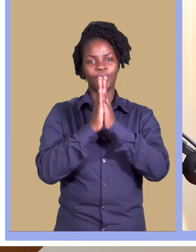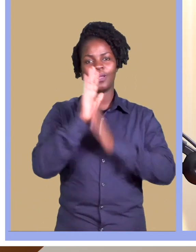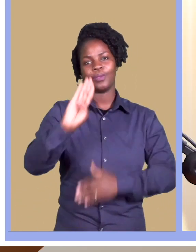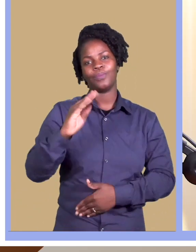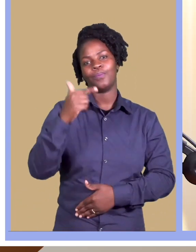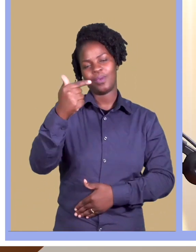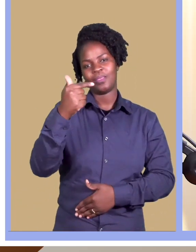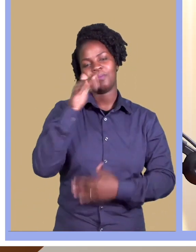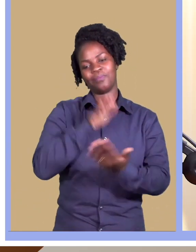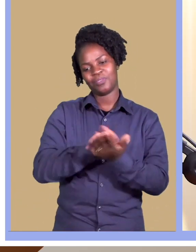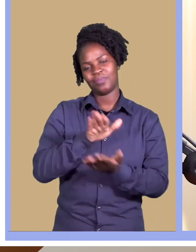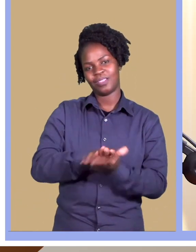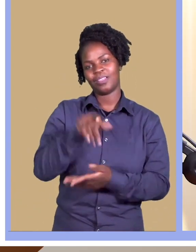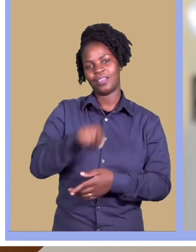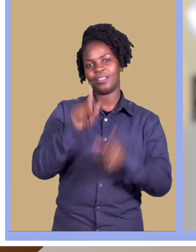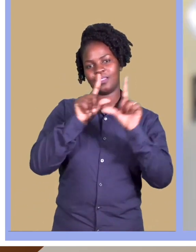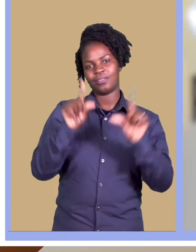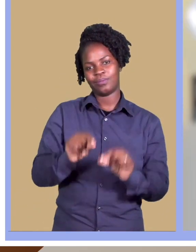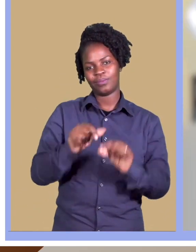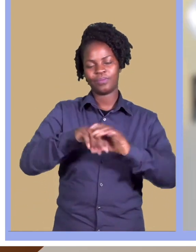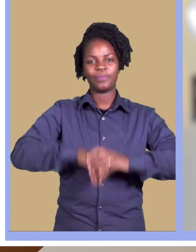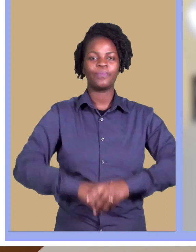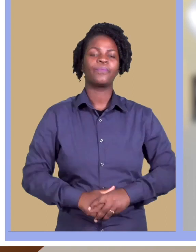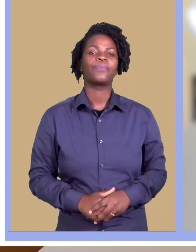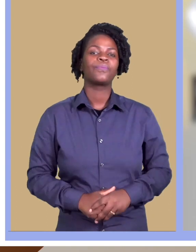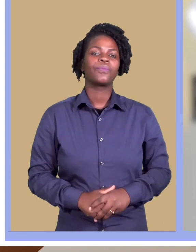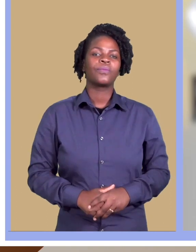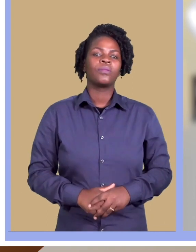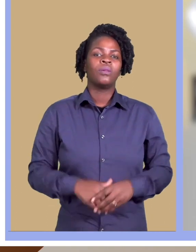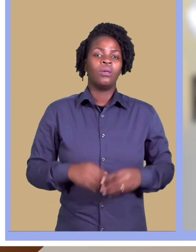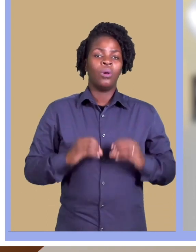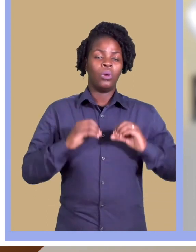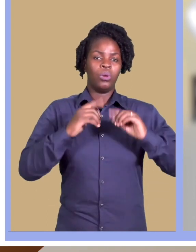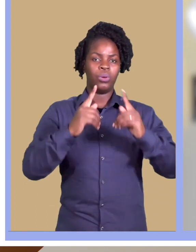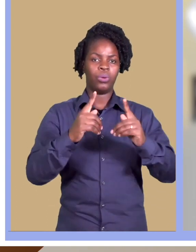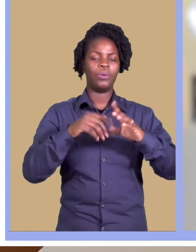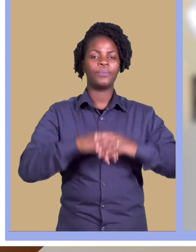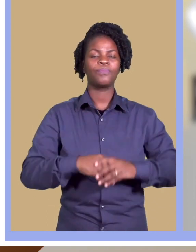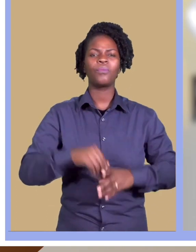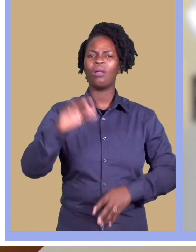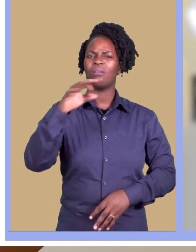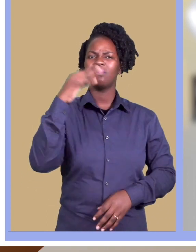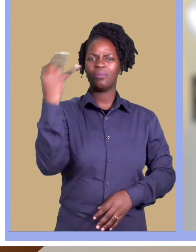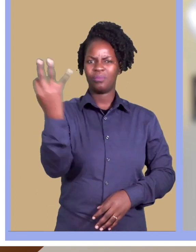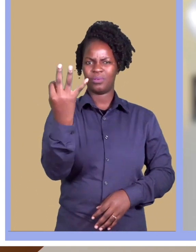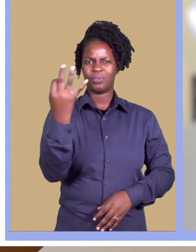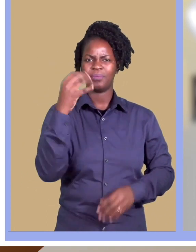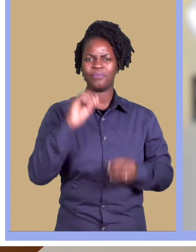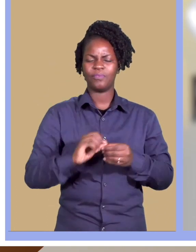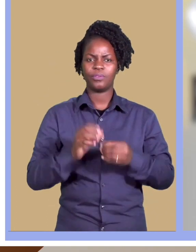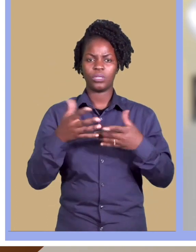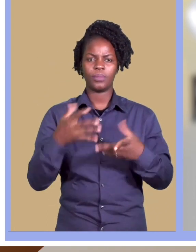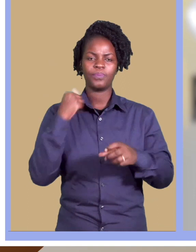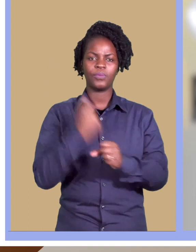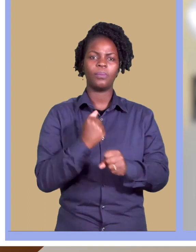obrigado mesmo por mencionar isso. Exatamente. Bom, eu sei que FAMOD tem